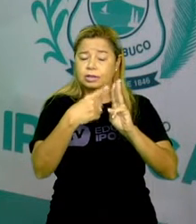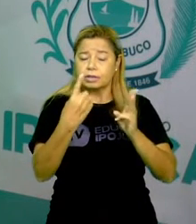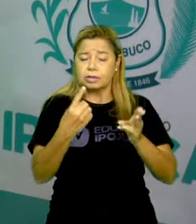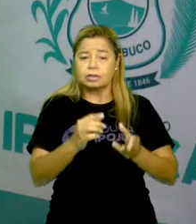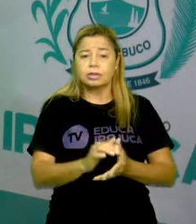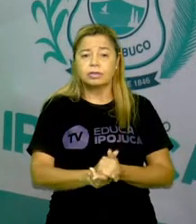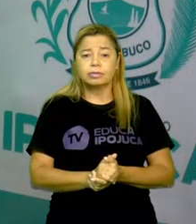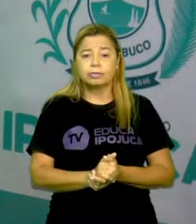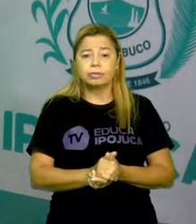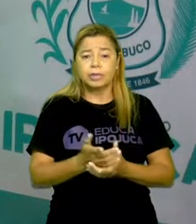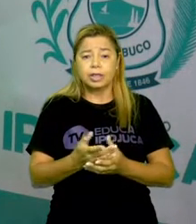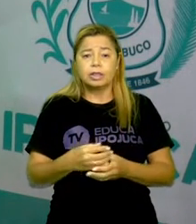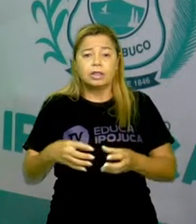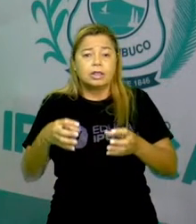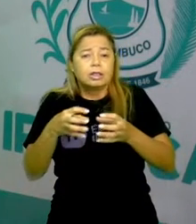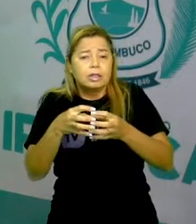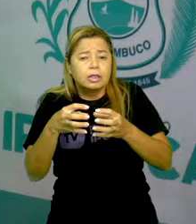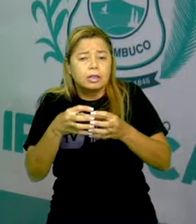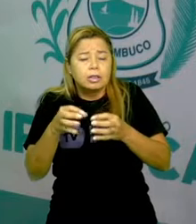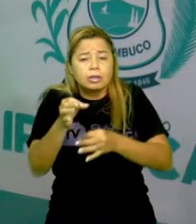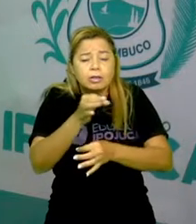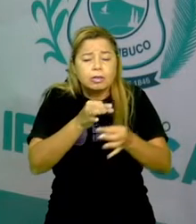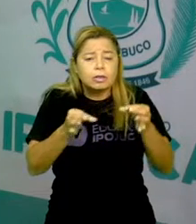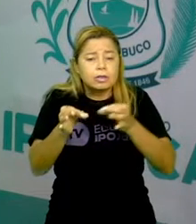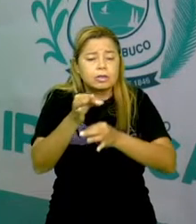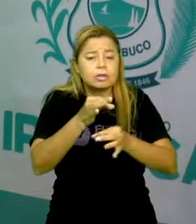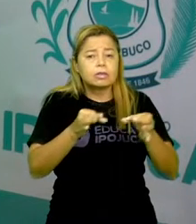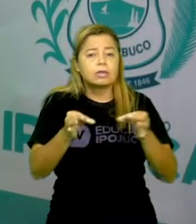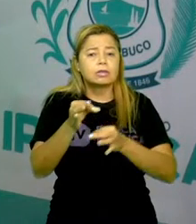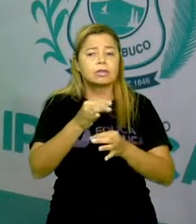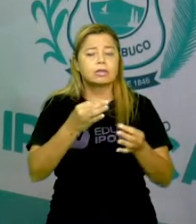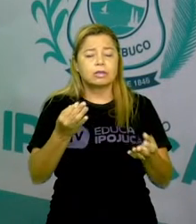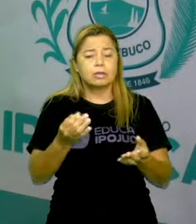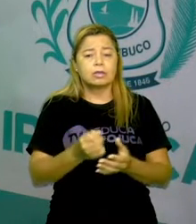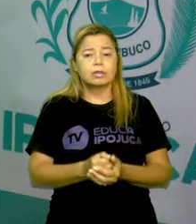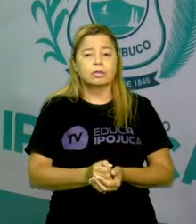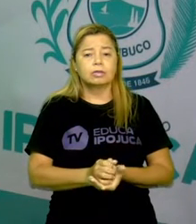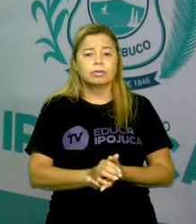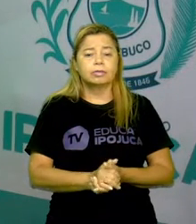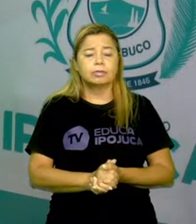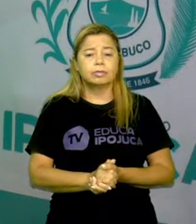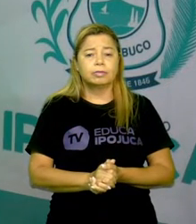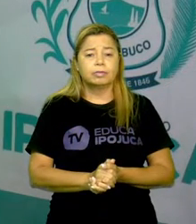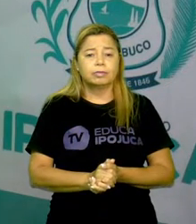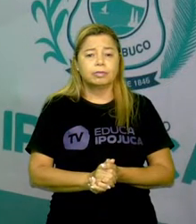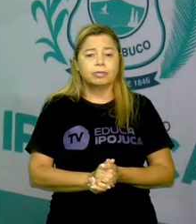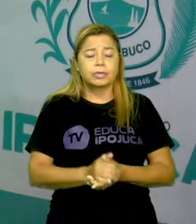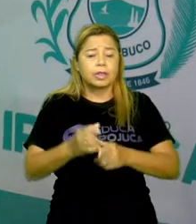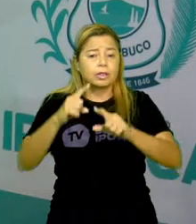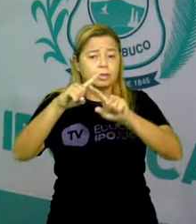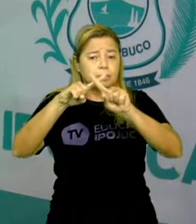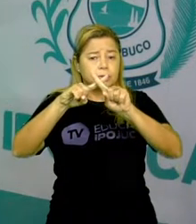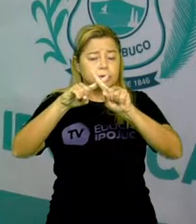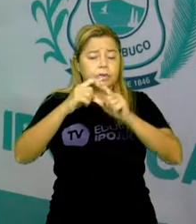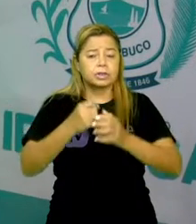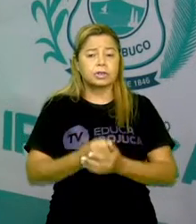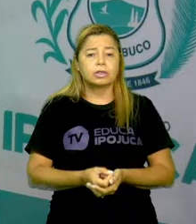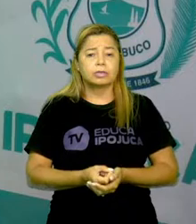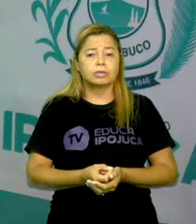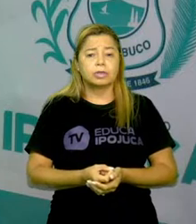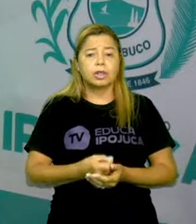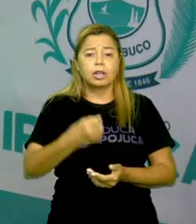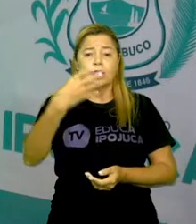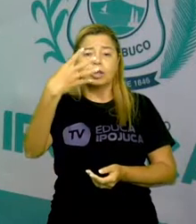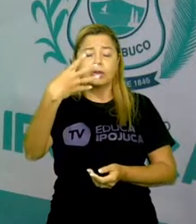gente agrupa no próximo espaço, na próxima faixa, que é a faixa das centenas. E nós vamos multiplicar 4